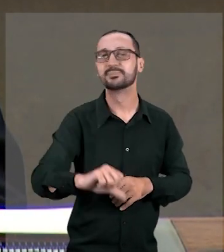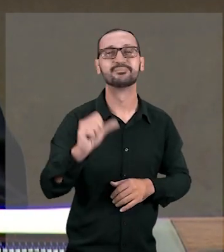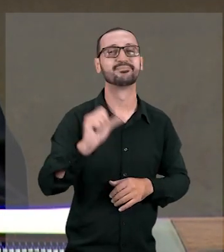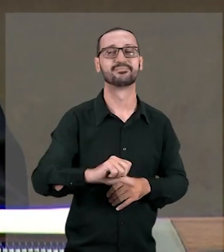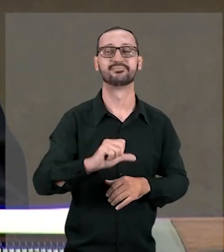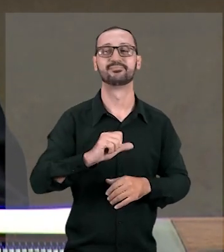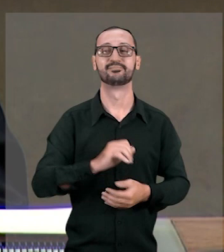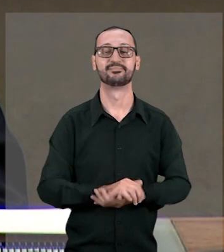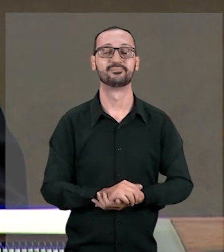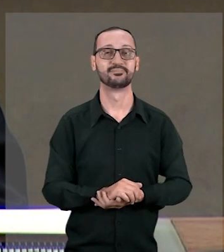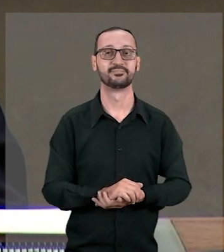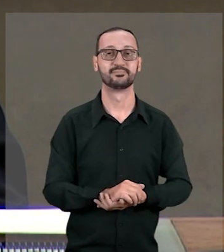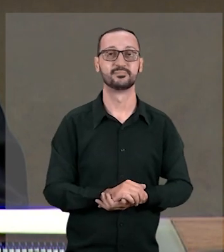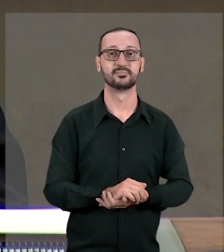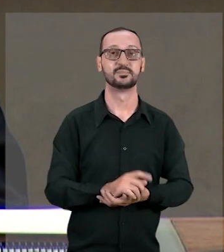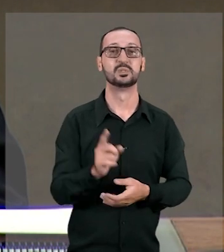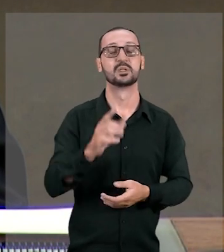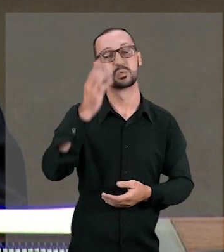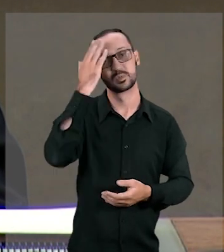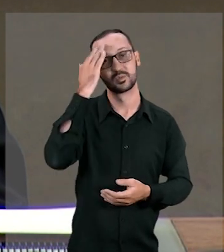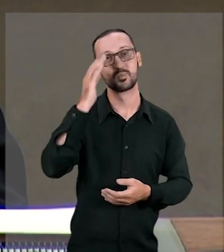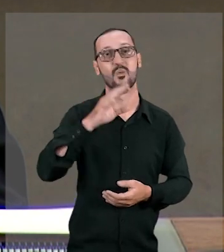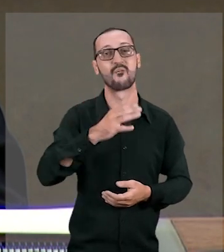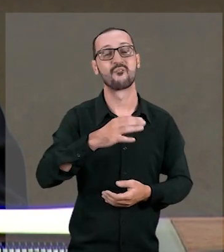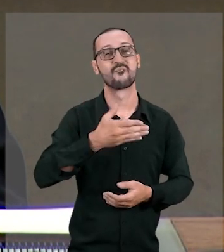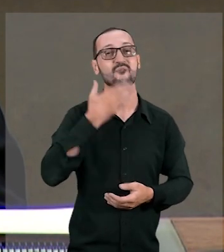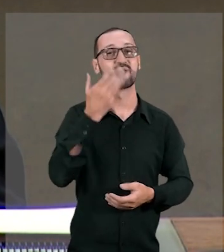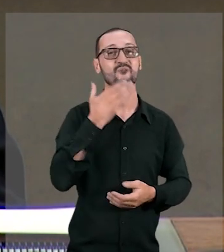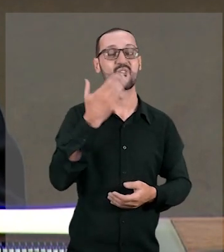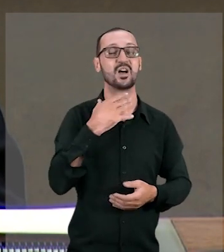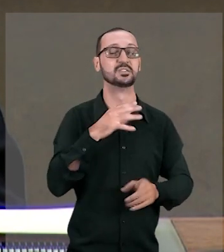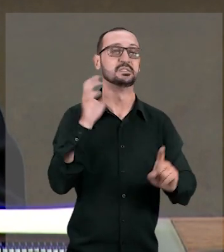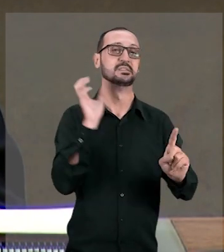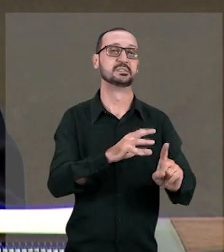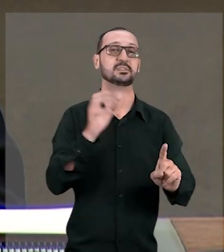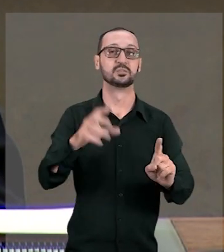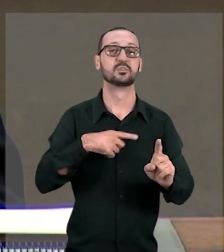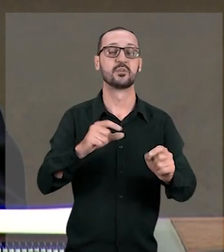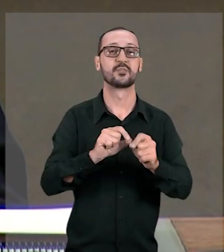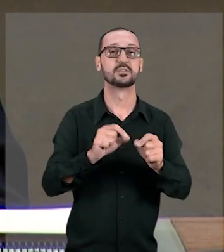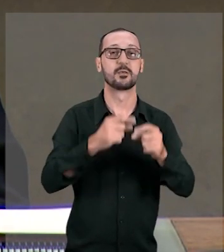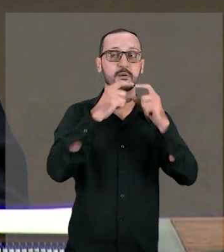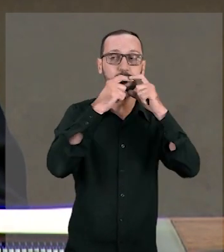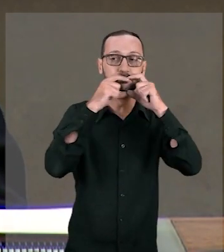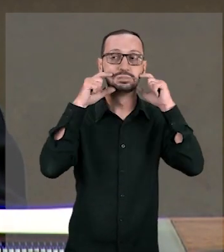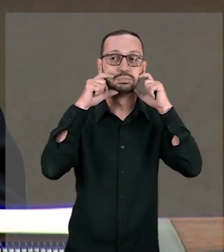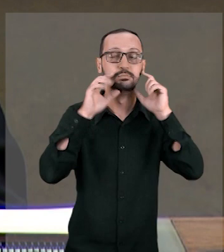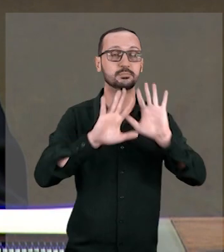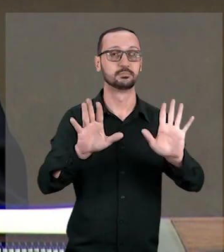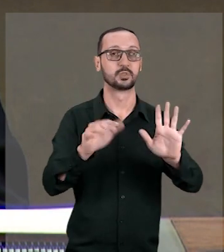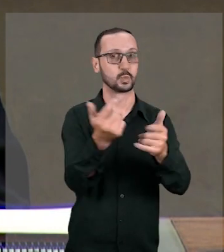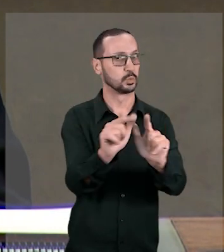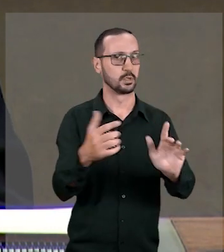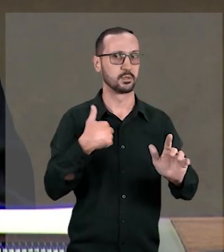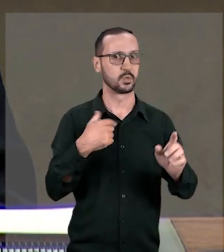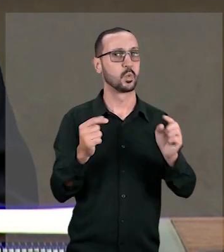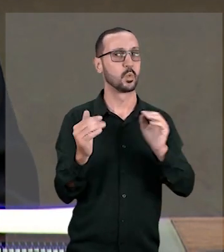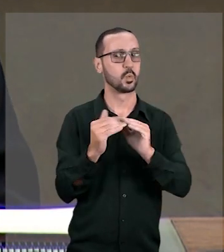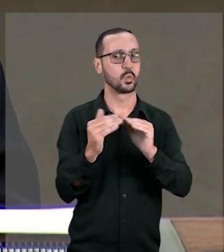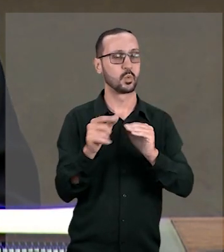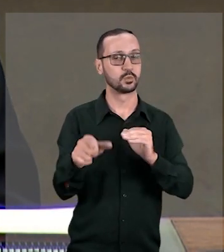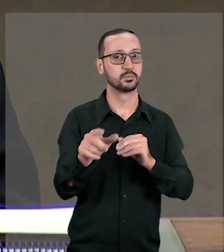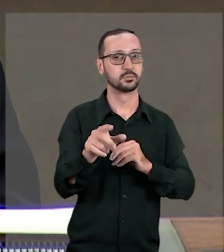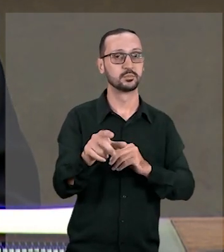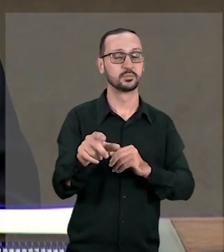Acho que não é fácil combater isso com censura. Eu estou de acordo aqui com o que disse a doutora